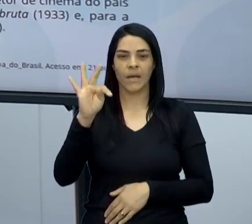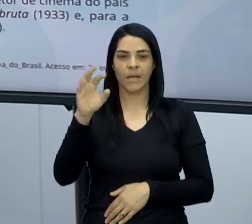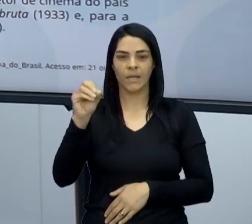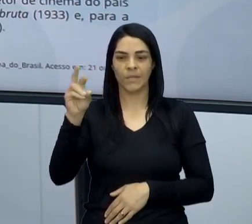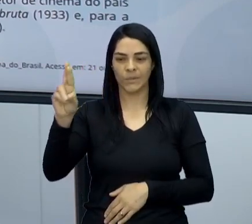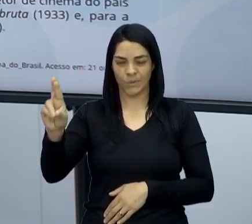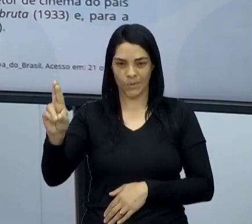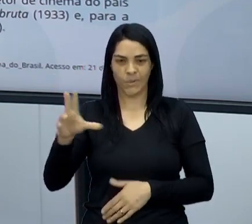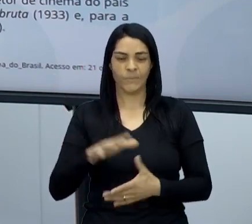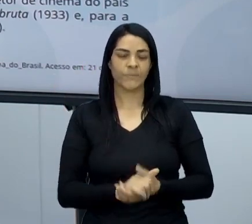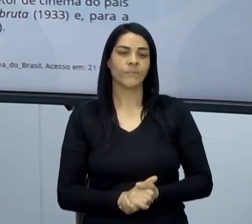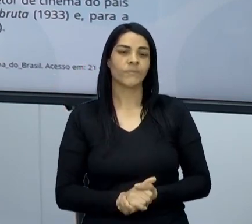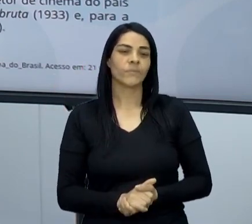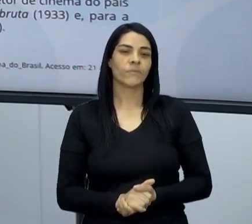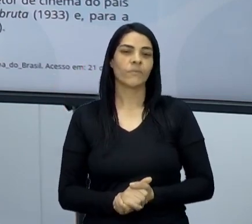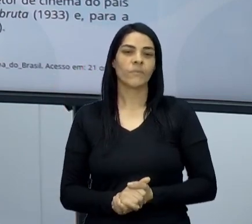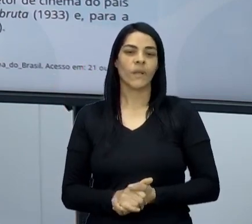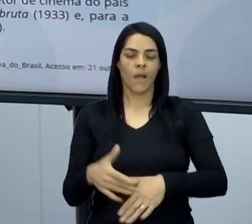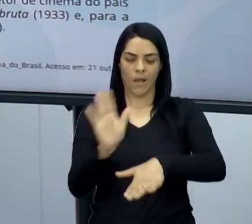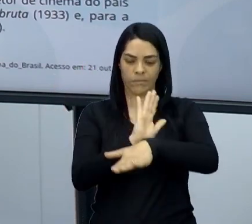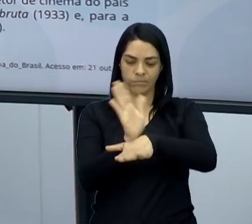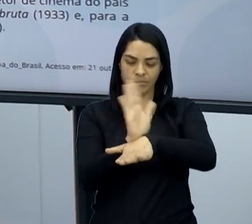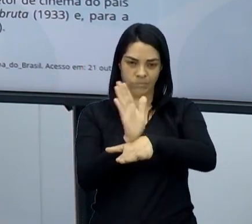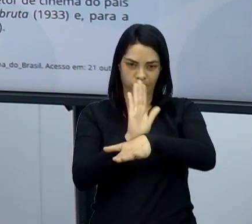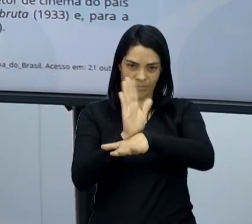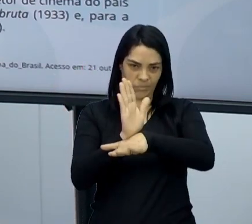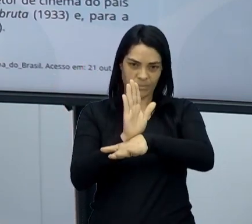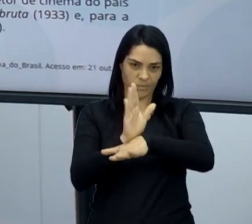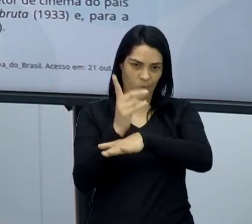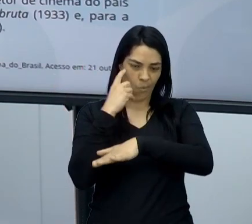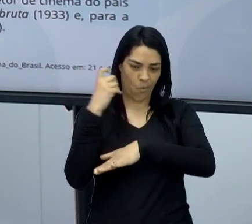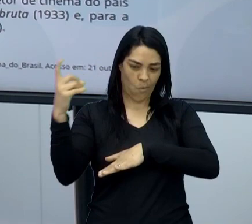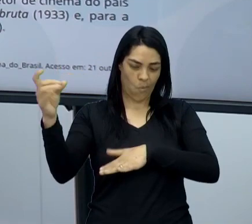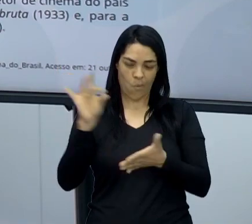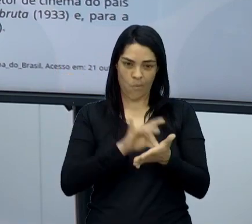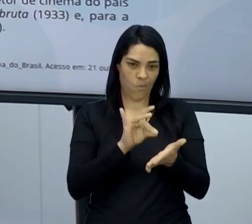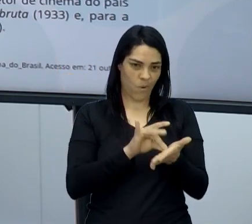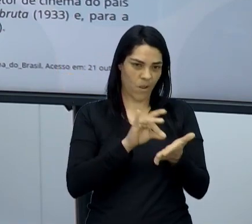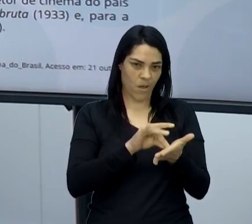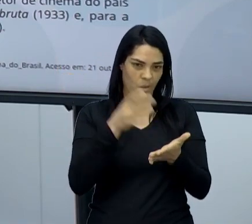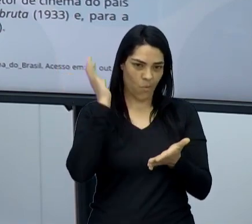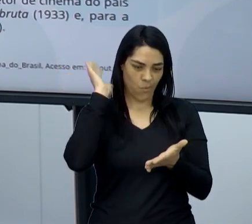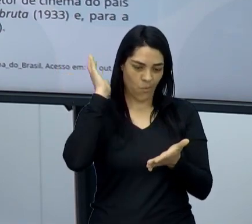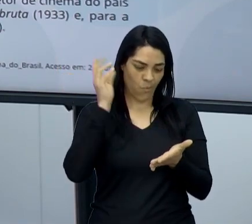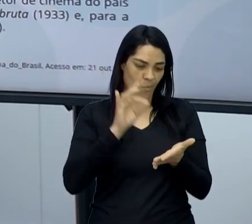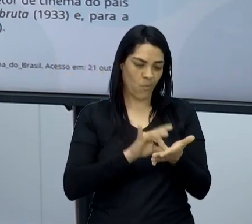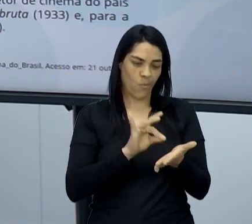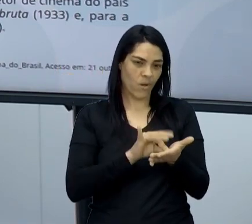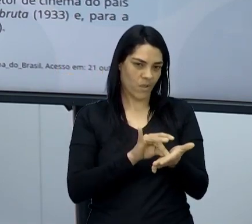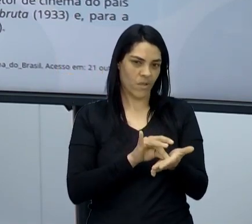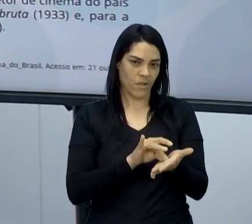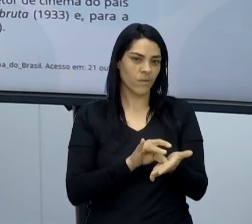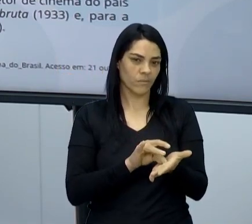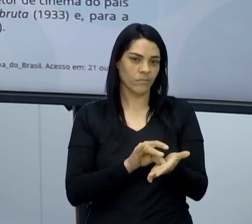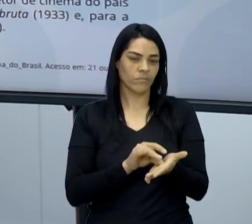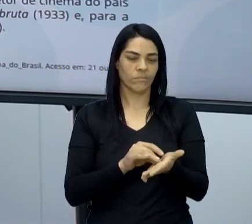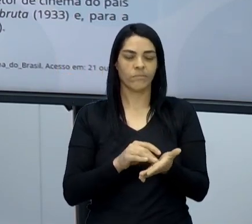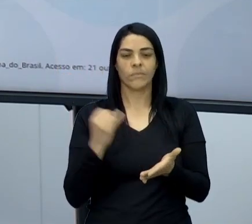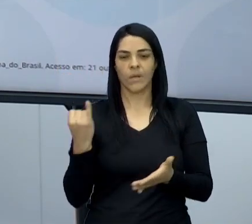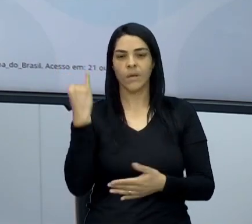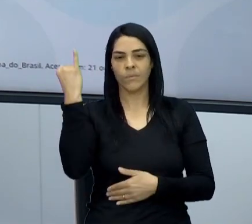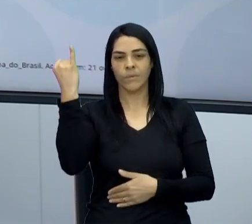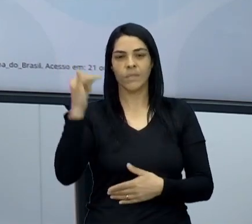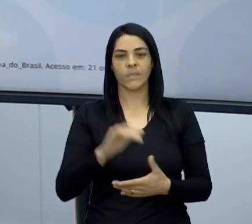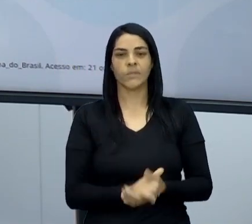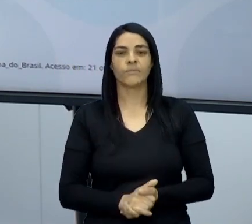para você sentir. Ah, mas mesmo se for filme alemão, árabe, filme do Irã, da iraniana, filme iraniano espetacular, mas assim, assista o filme com som